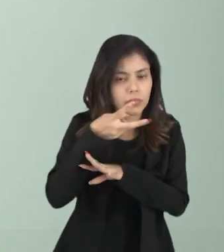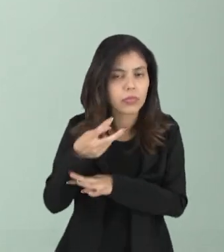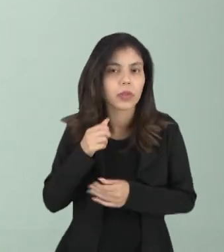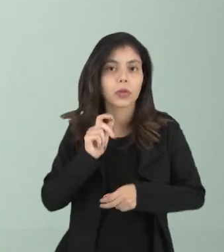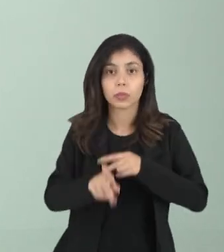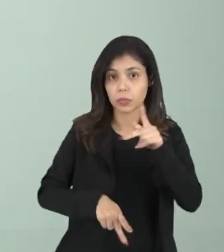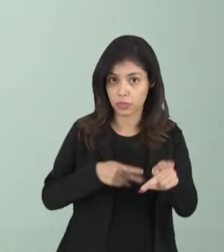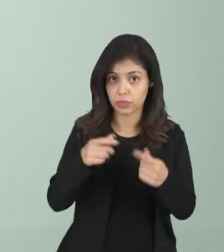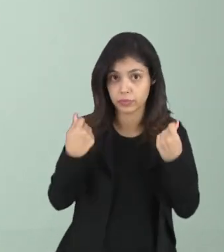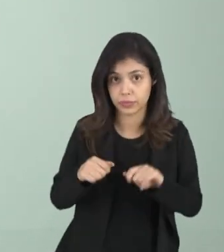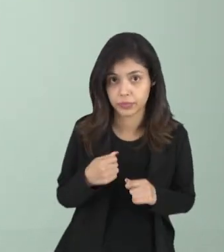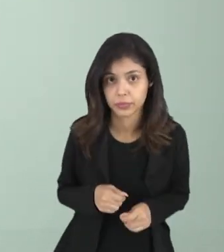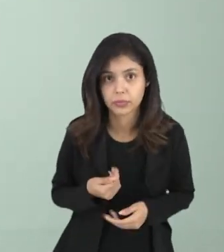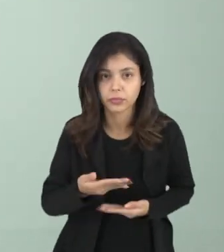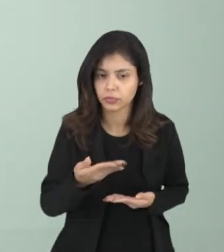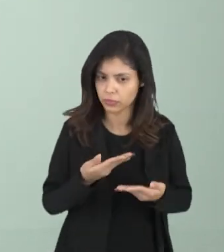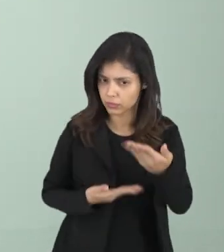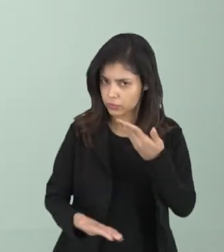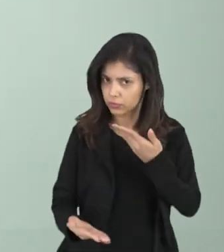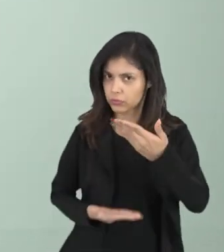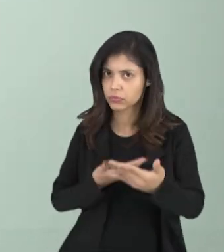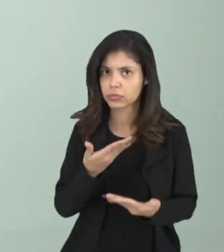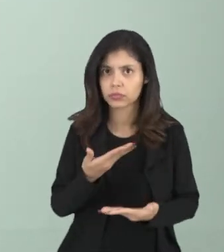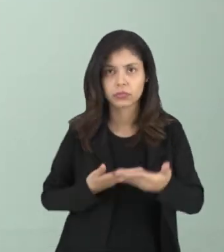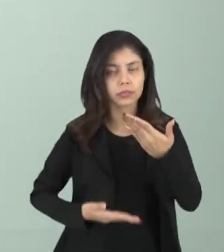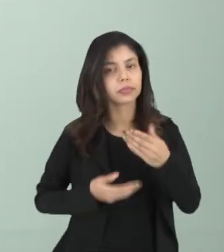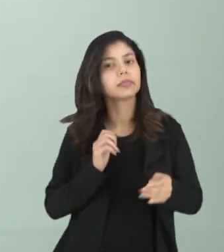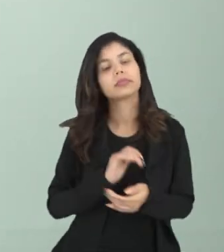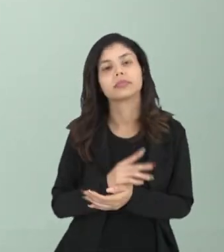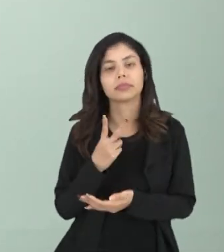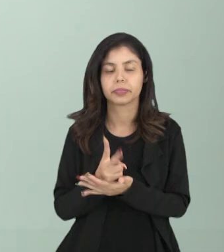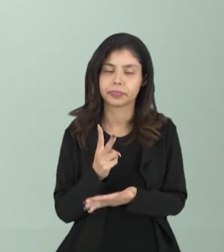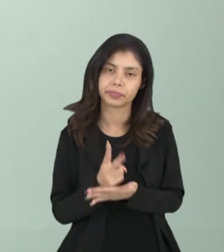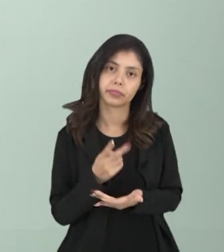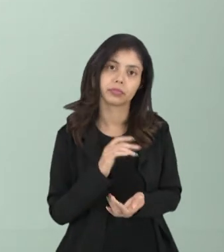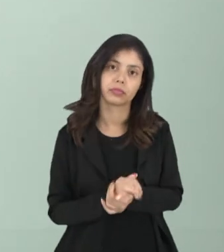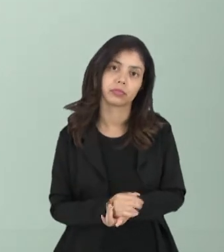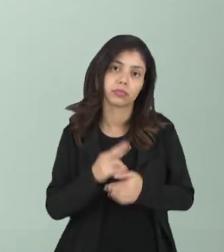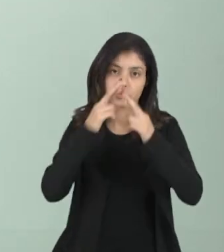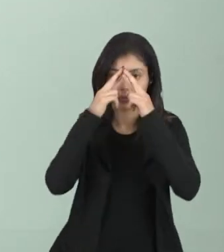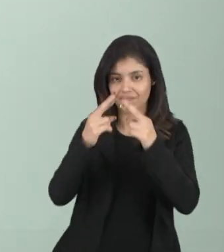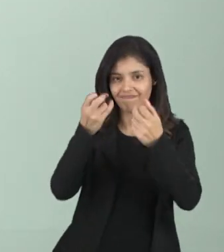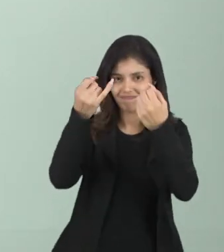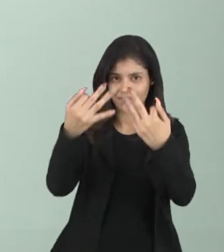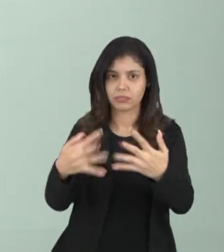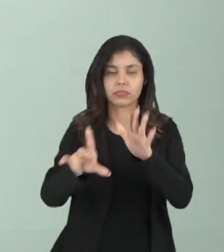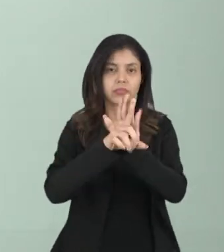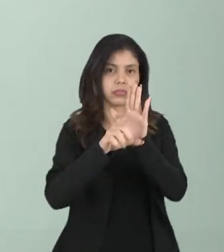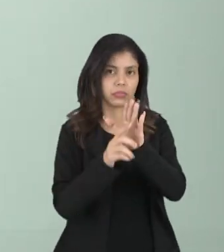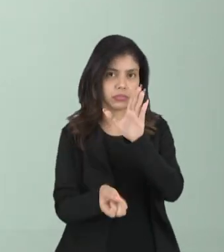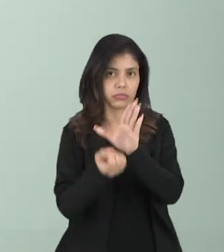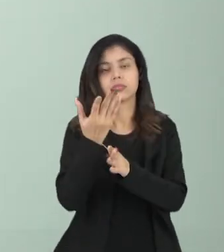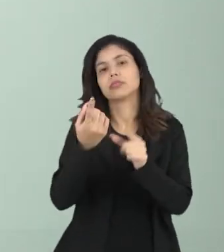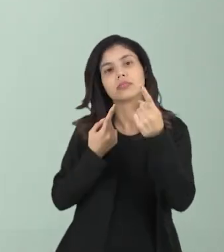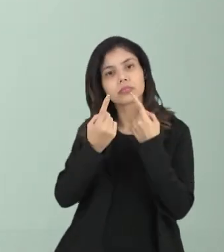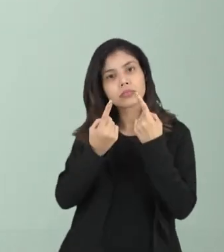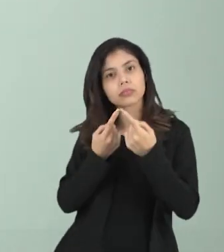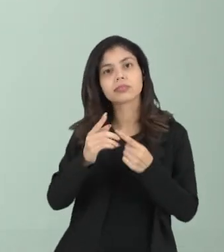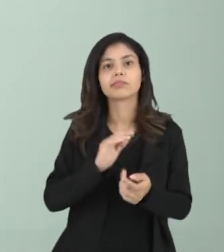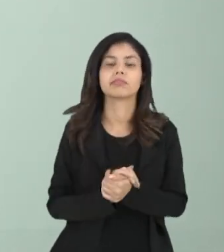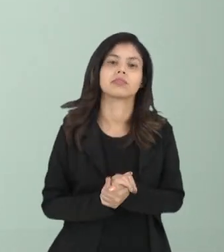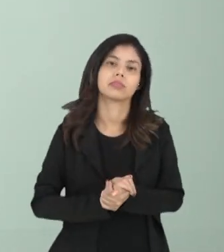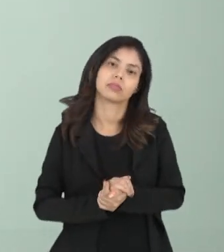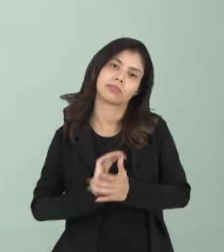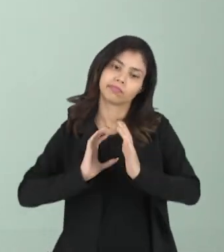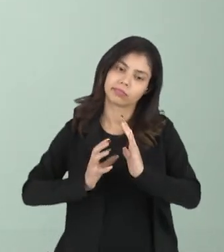povo deveria estar participando de plebiscito, de referendo a respeito dessas leis que são criadas, que são debatidas no